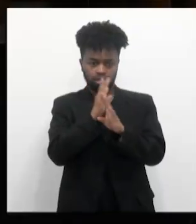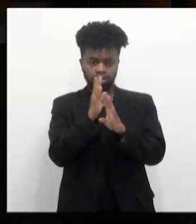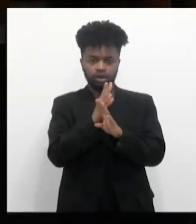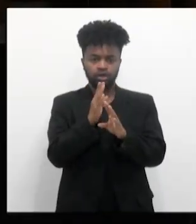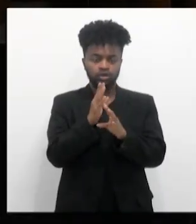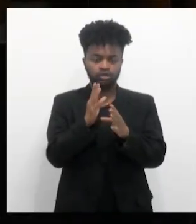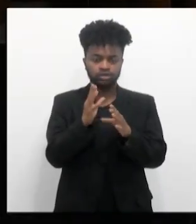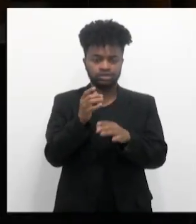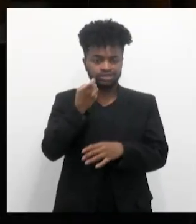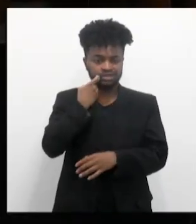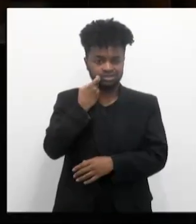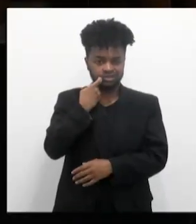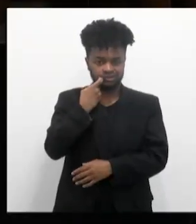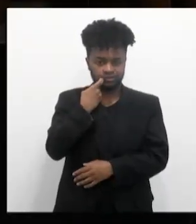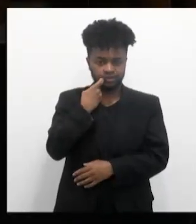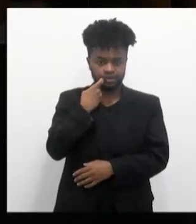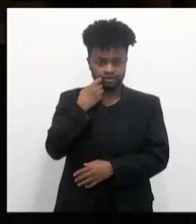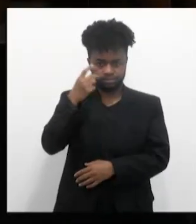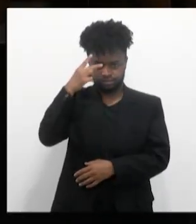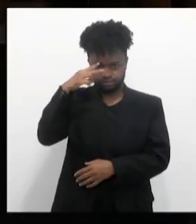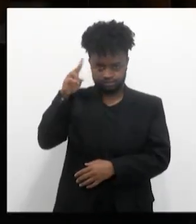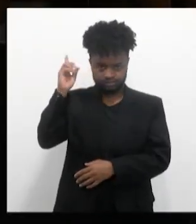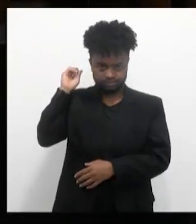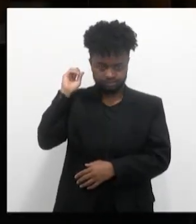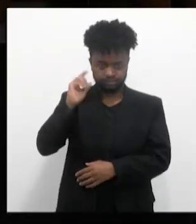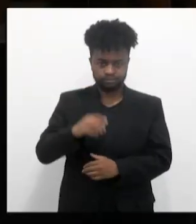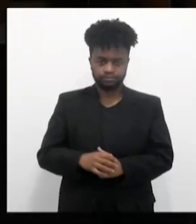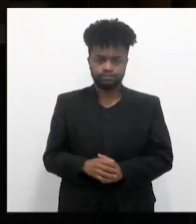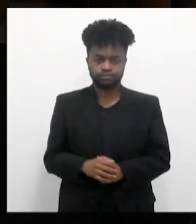na sexta-feira retrasada,